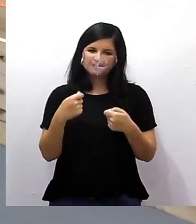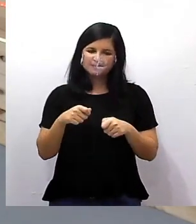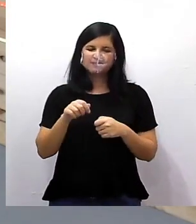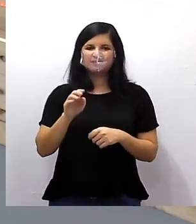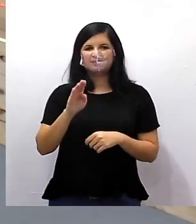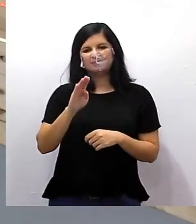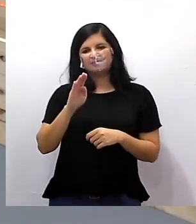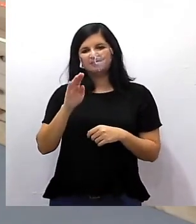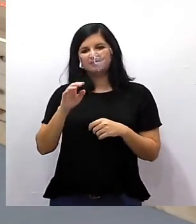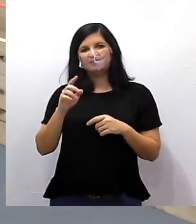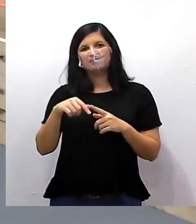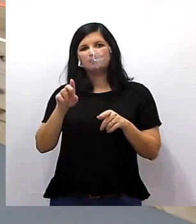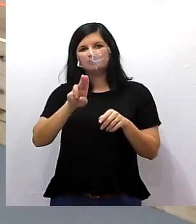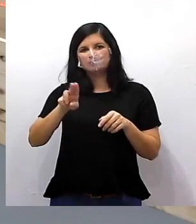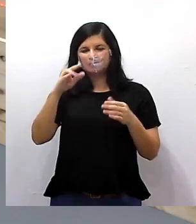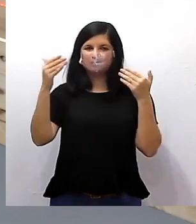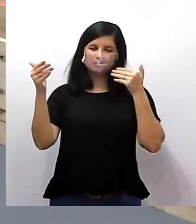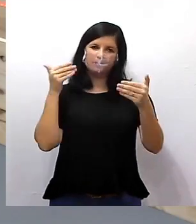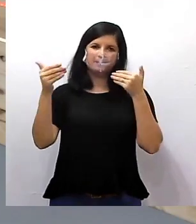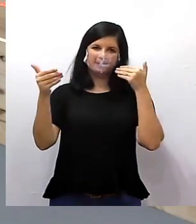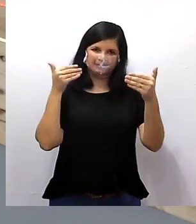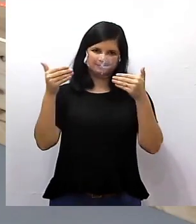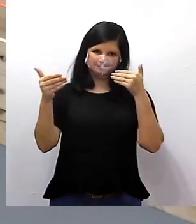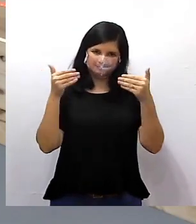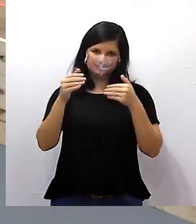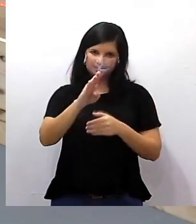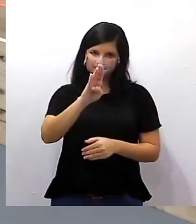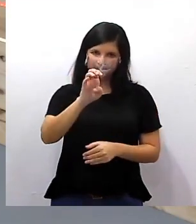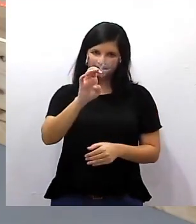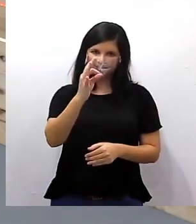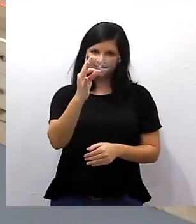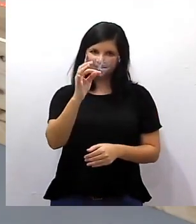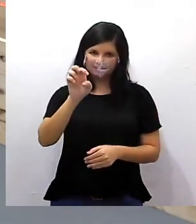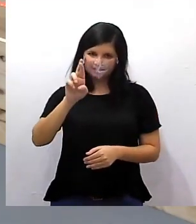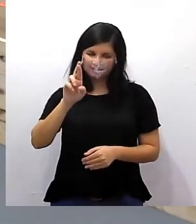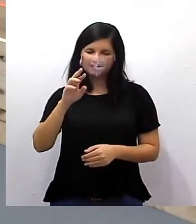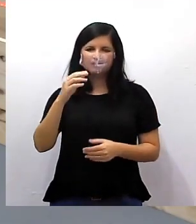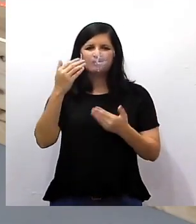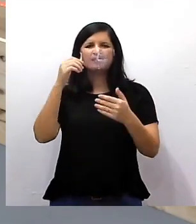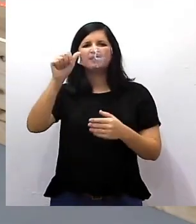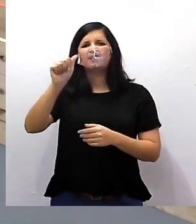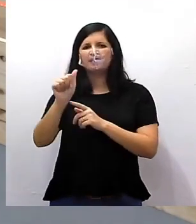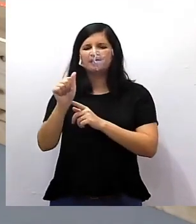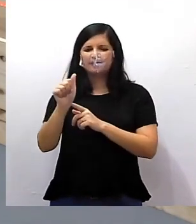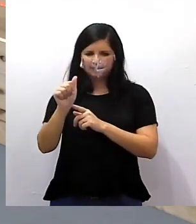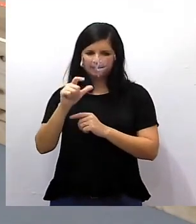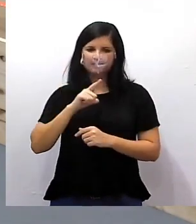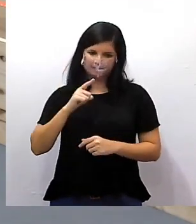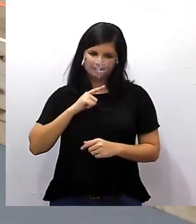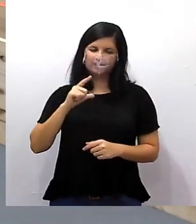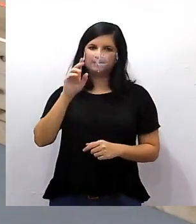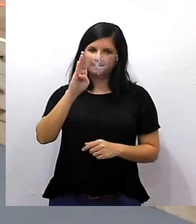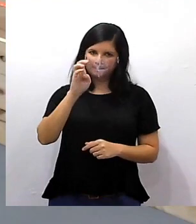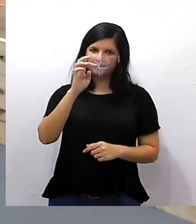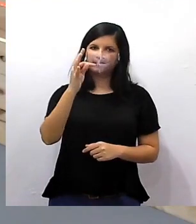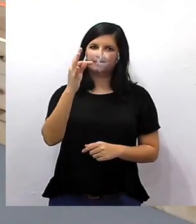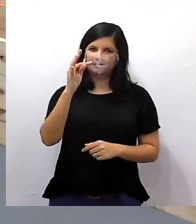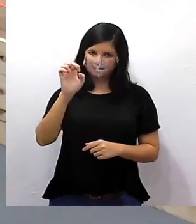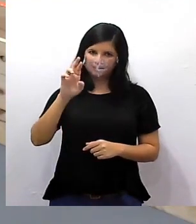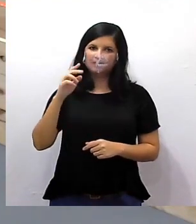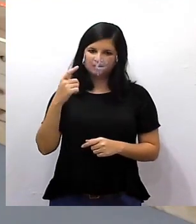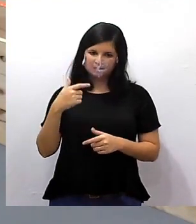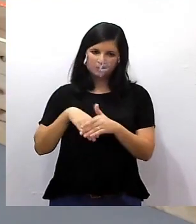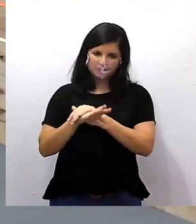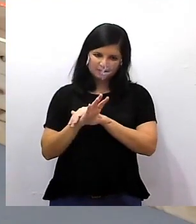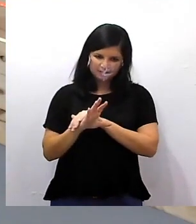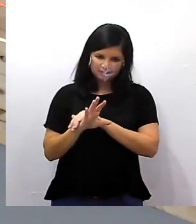grau superlativo. Mas a gente está utilizando aí comparativo, que seria better. Então, observa as alternativas. Ó, letra A a gente tem better, então já aguarda.